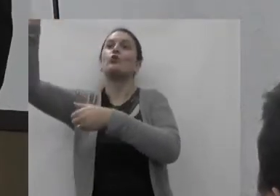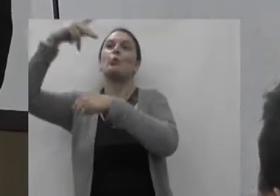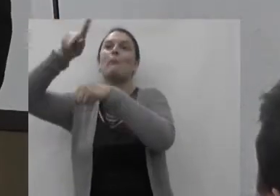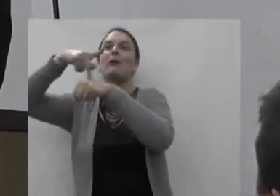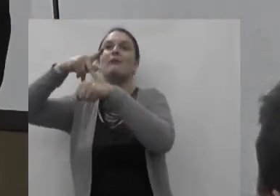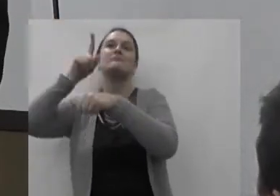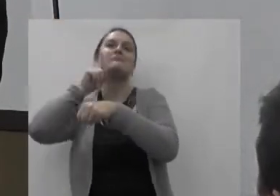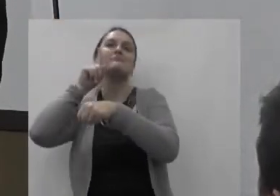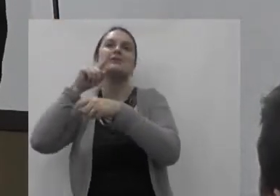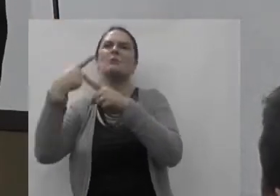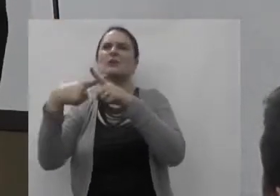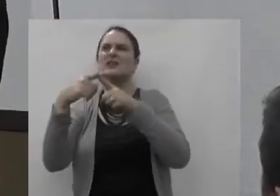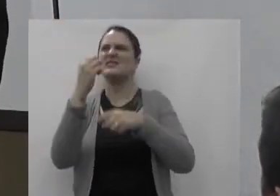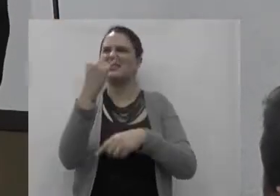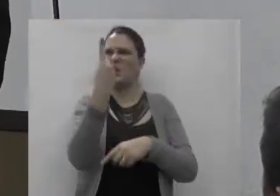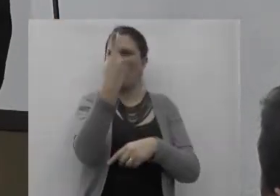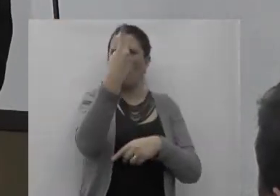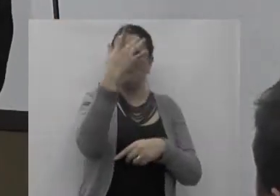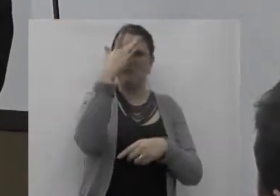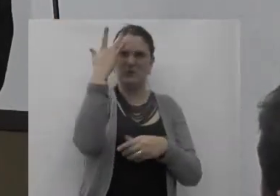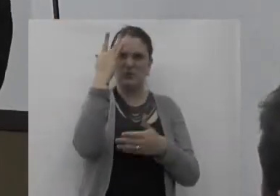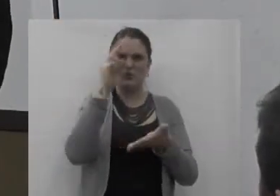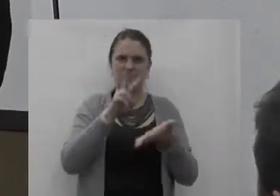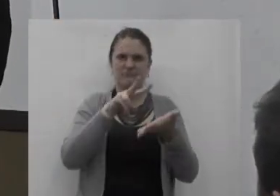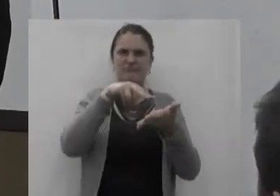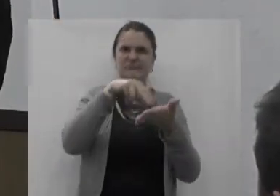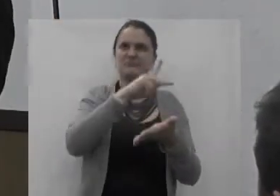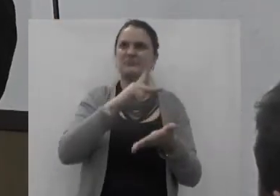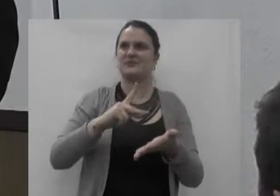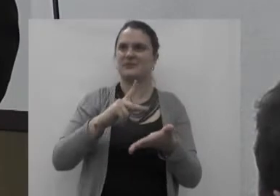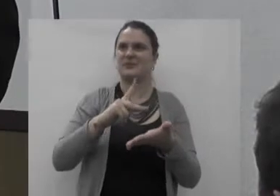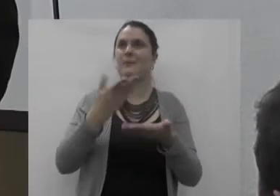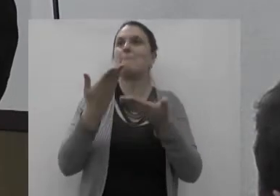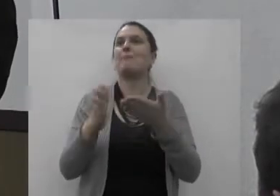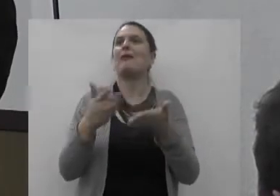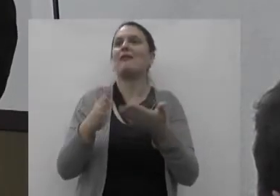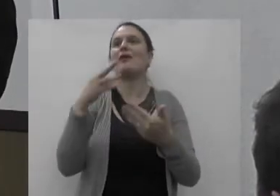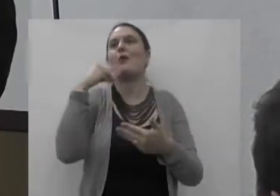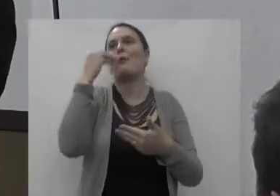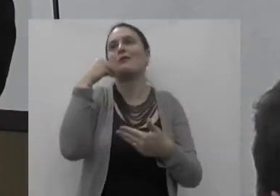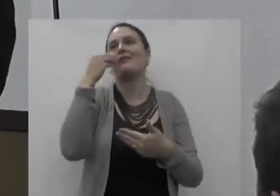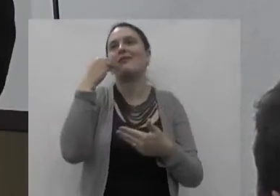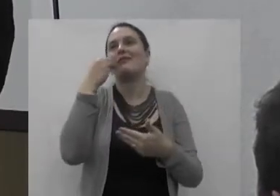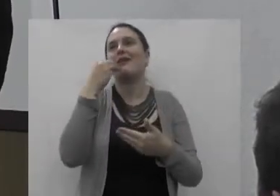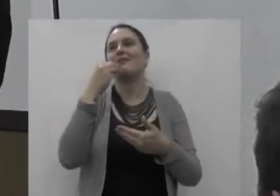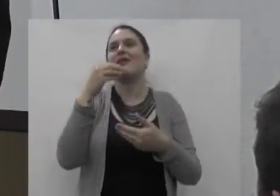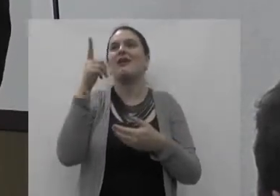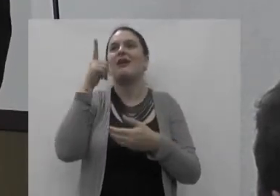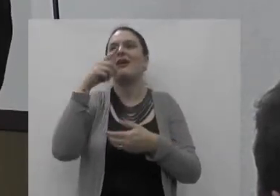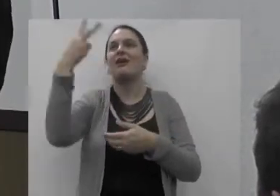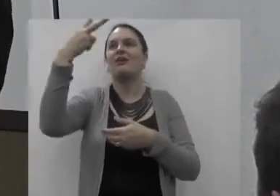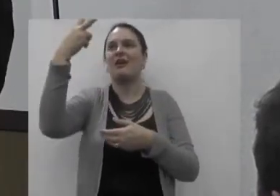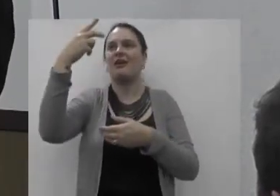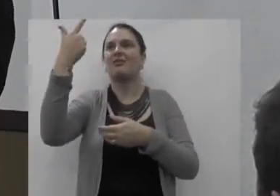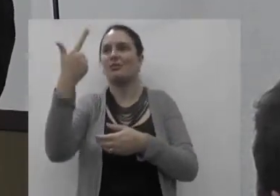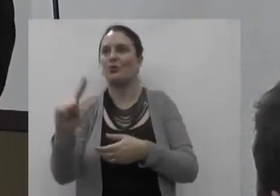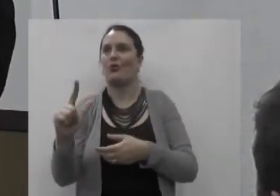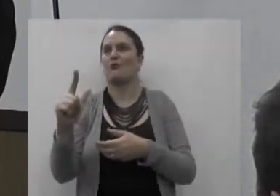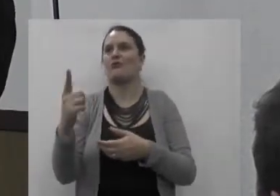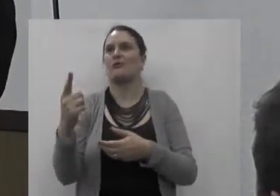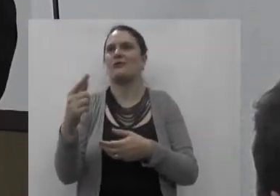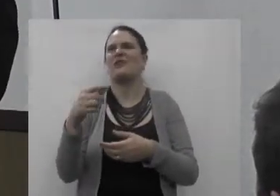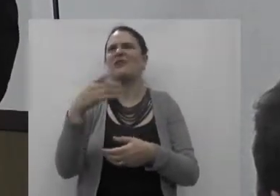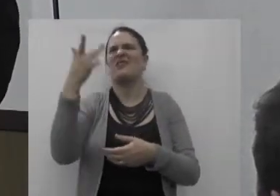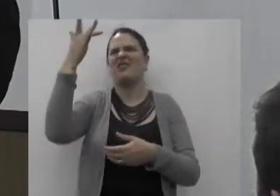porque a legislação prevê que se um deles assumir, perde a oportunidade de reeleição. Um deles foi para